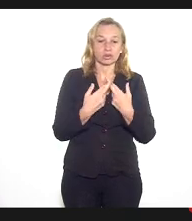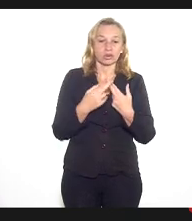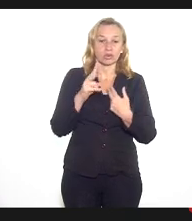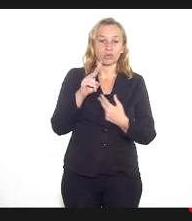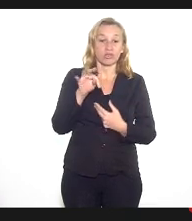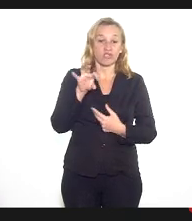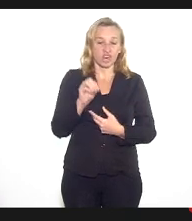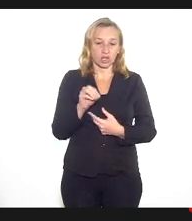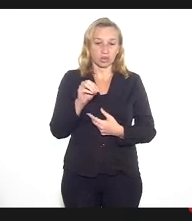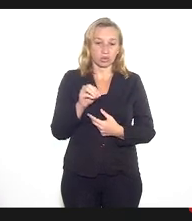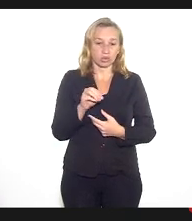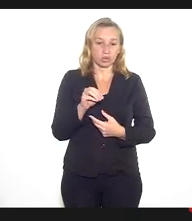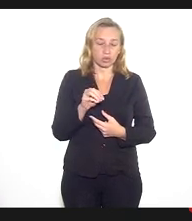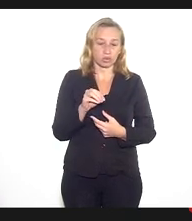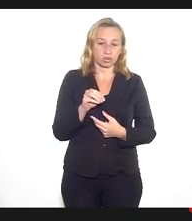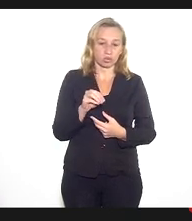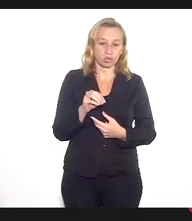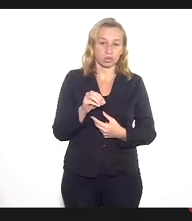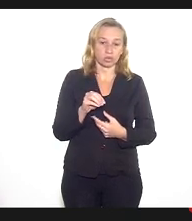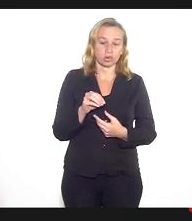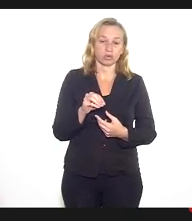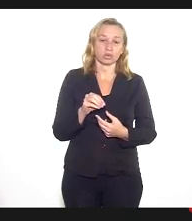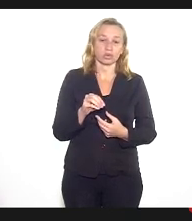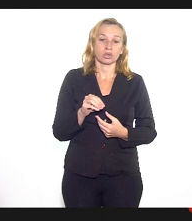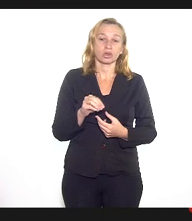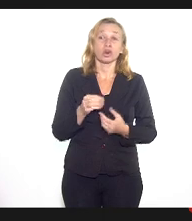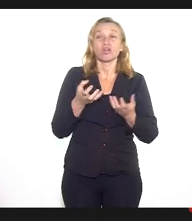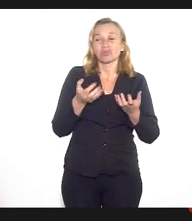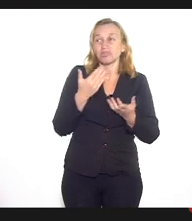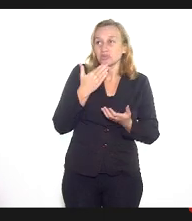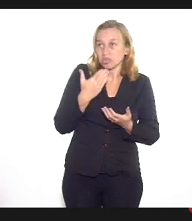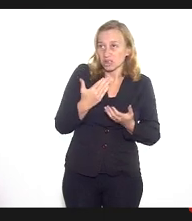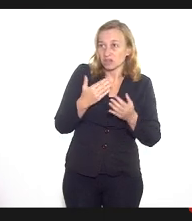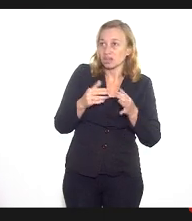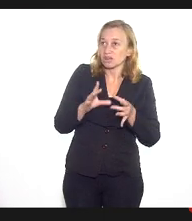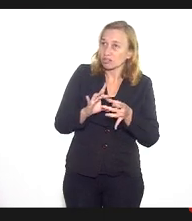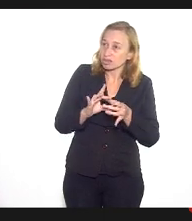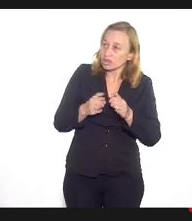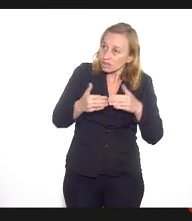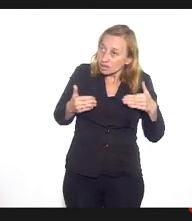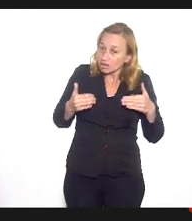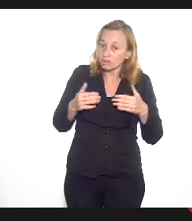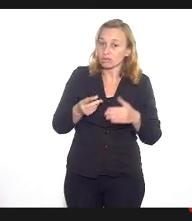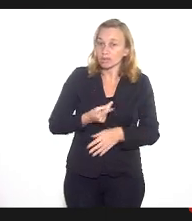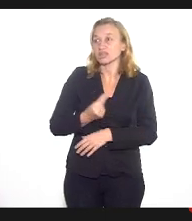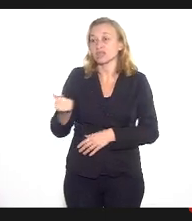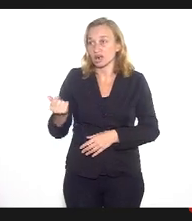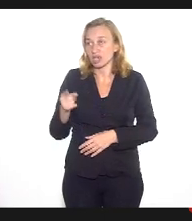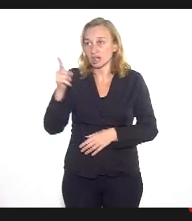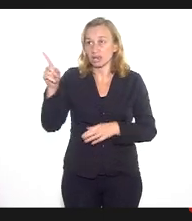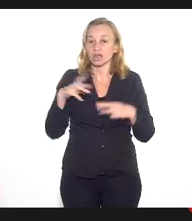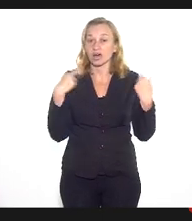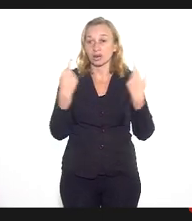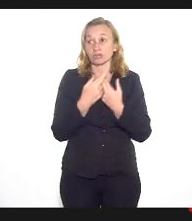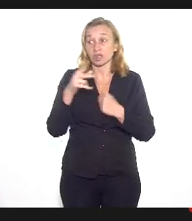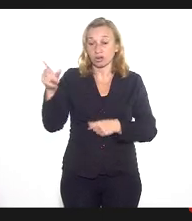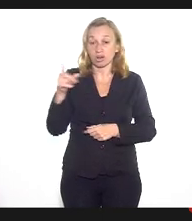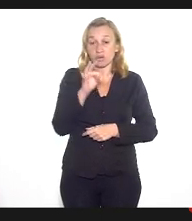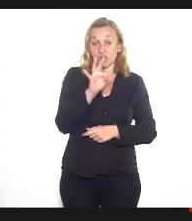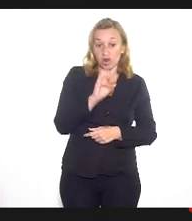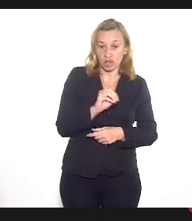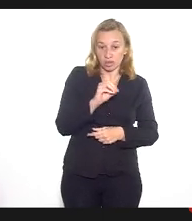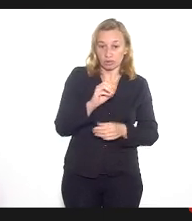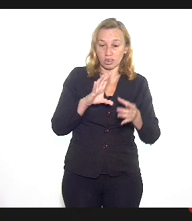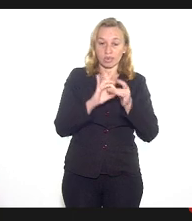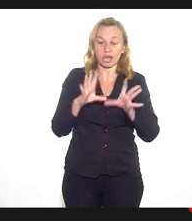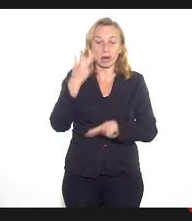no Palácio. Então, queria pedir, Vossa Excelência, a licença. Às 11 horas, eu vou me retirar para participar da reunião para os vetos que vamos